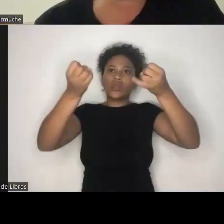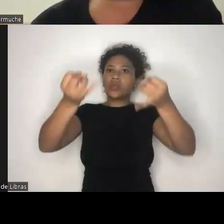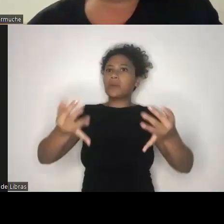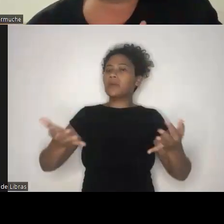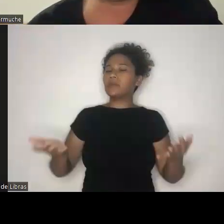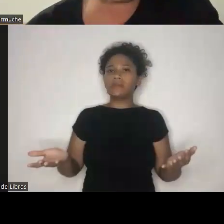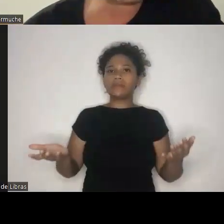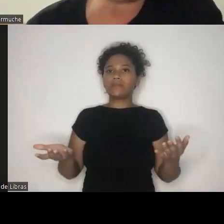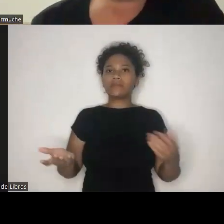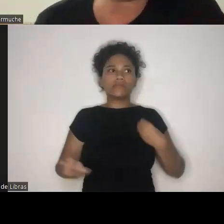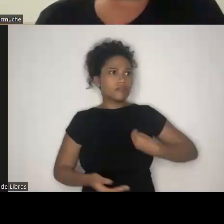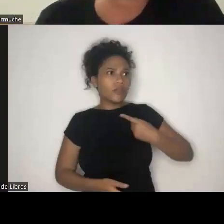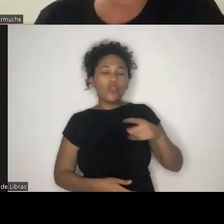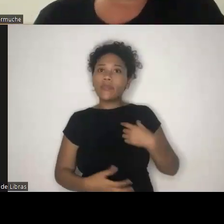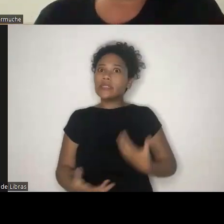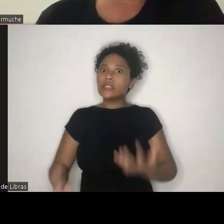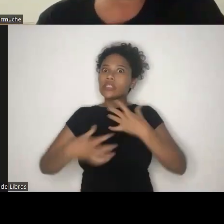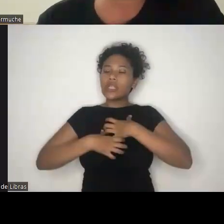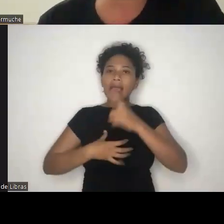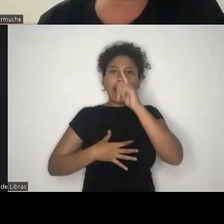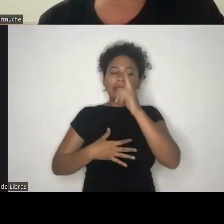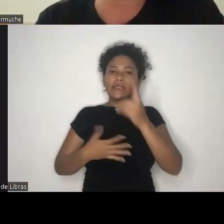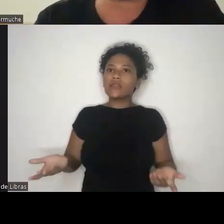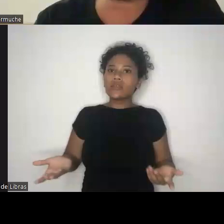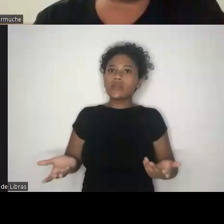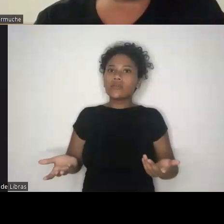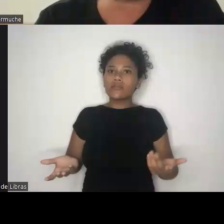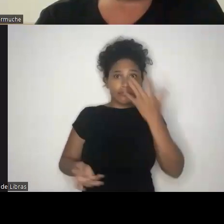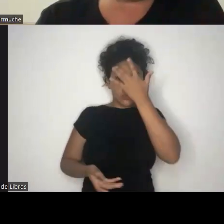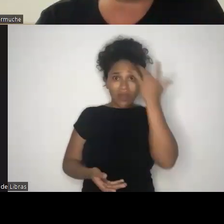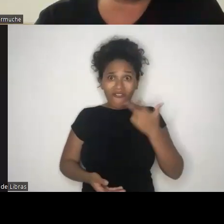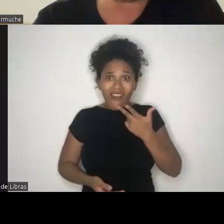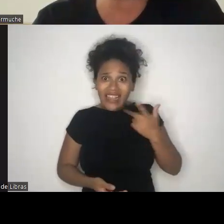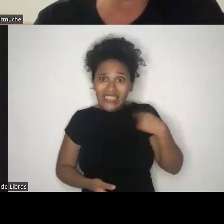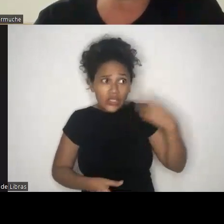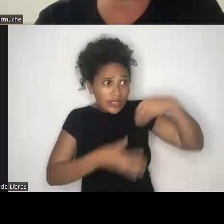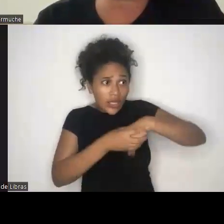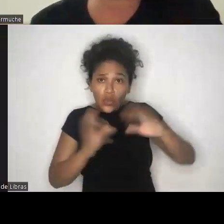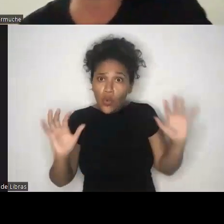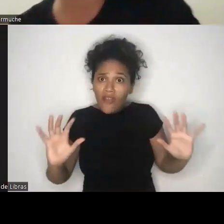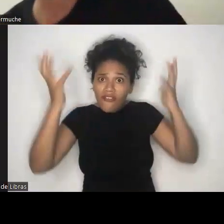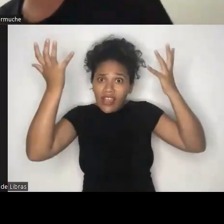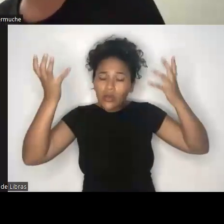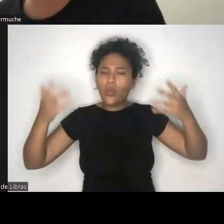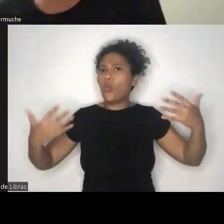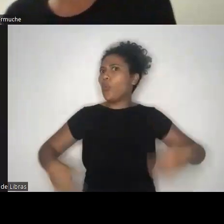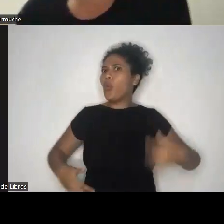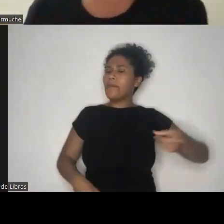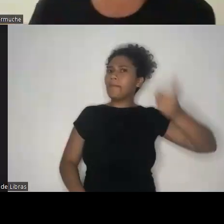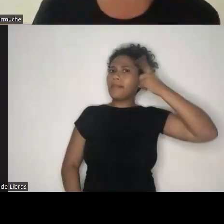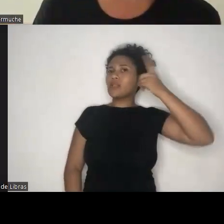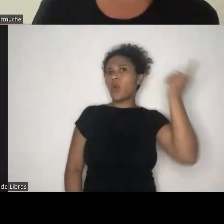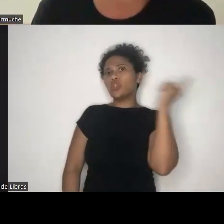pessoa entra ali falando eu tô me sentindo na Grécia quando uma pessoa fala isso dentro de um evento a gente pensa que a gente conseguiu